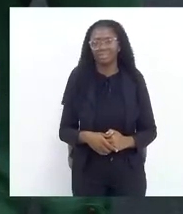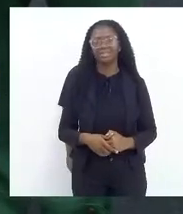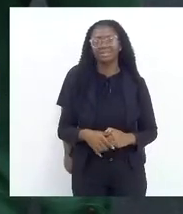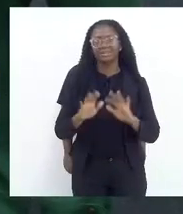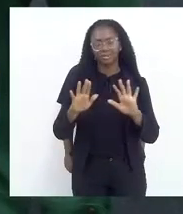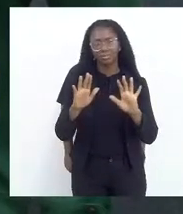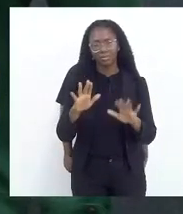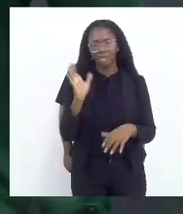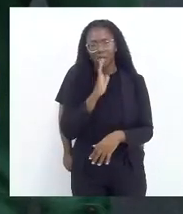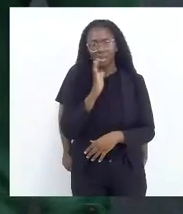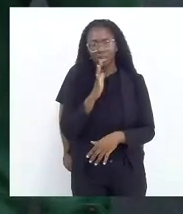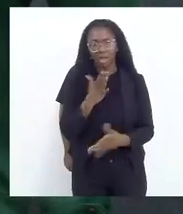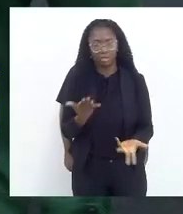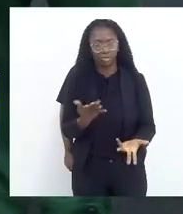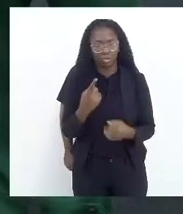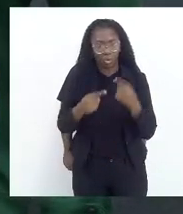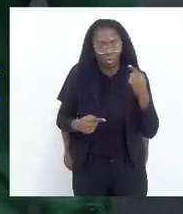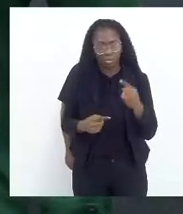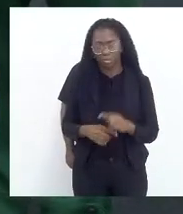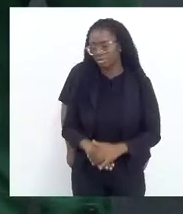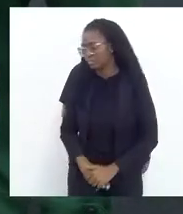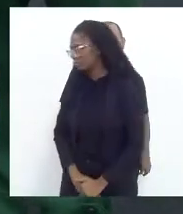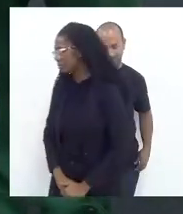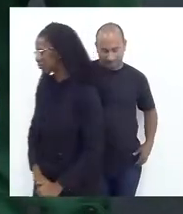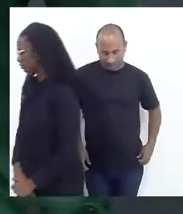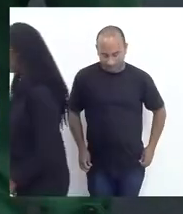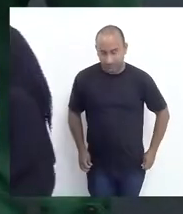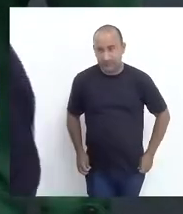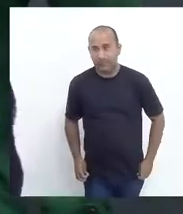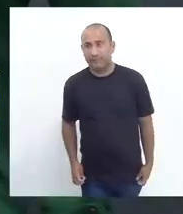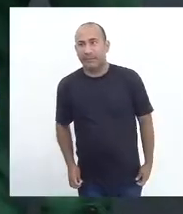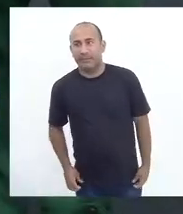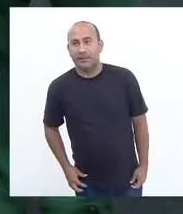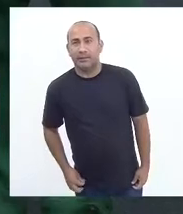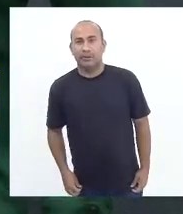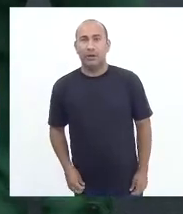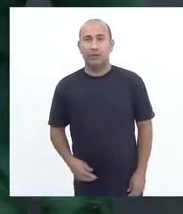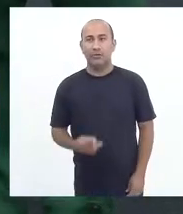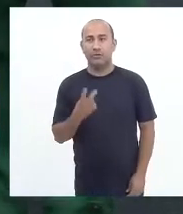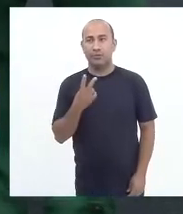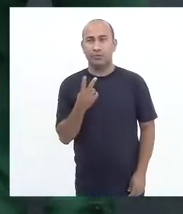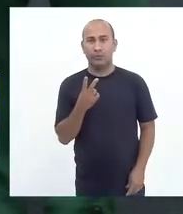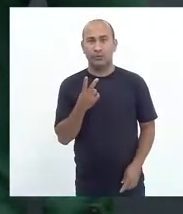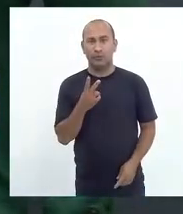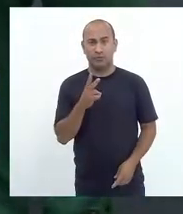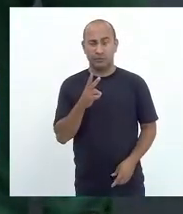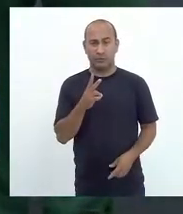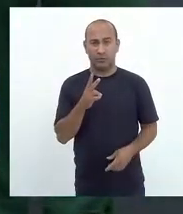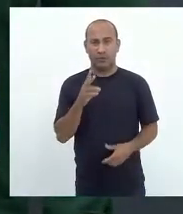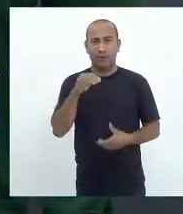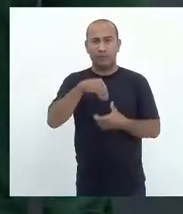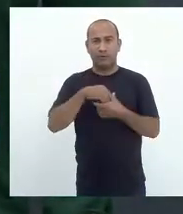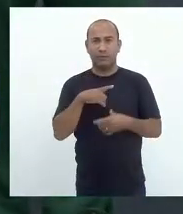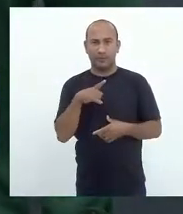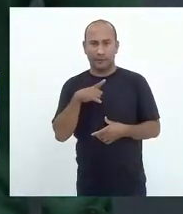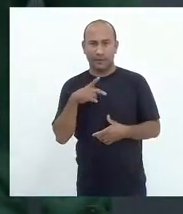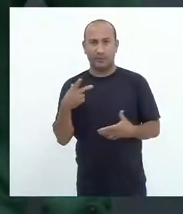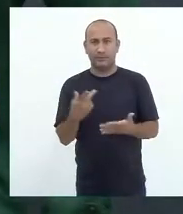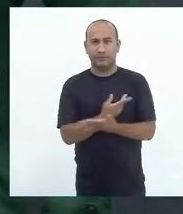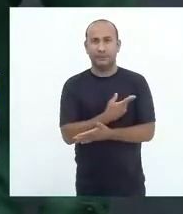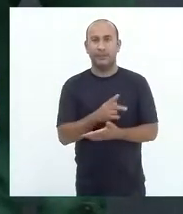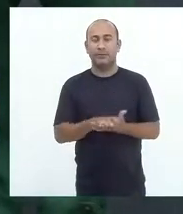completamente precipitado e inoportuno. Entretanto, do ponto de vista dos dois votos que estão postos, o projeto do deputado